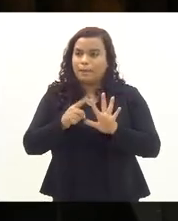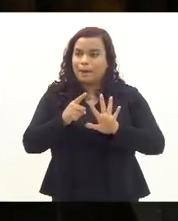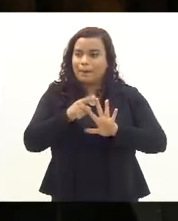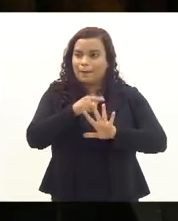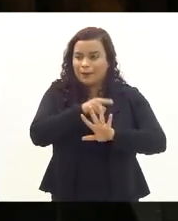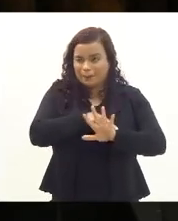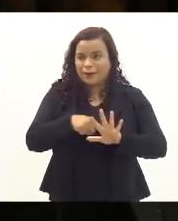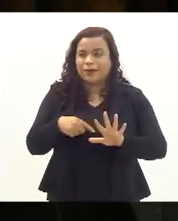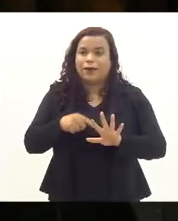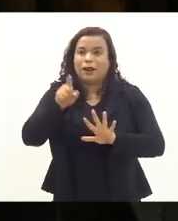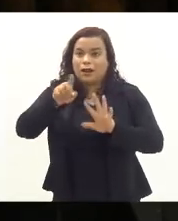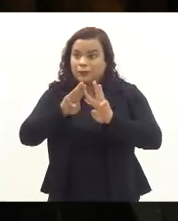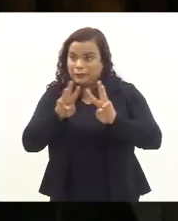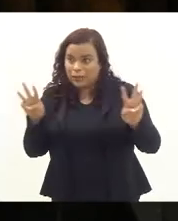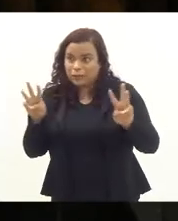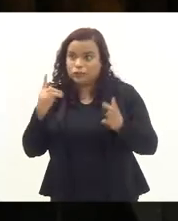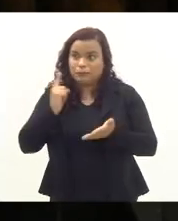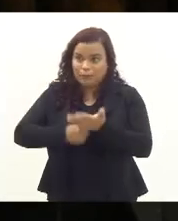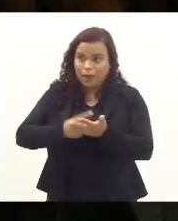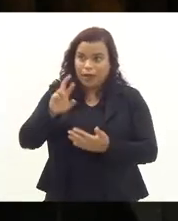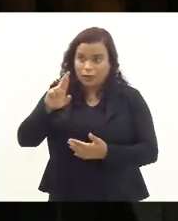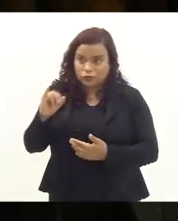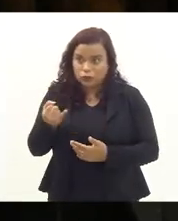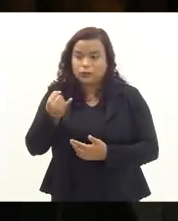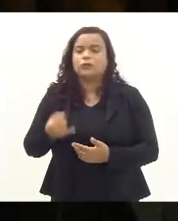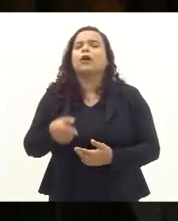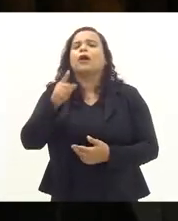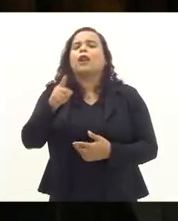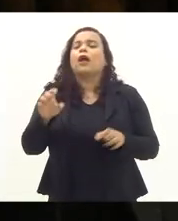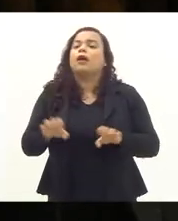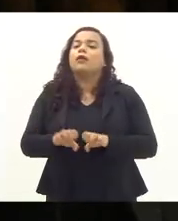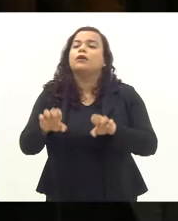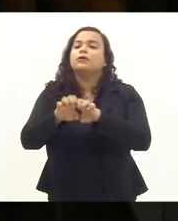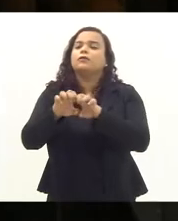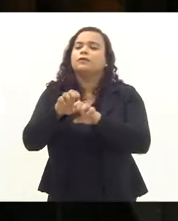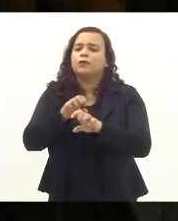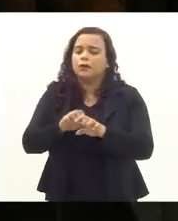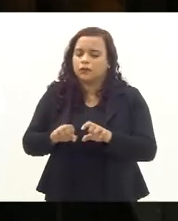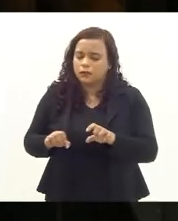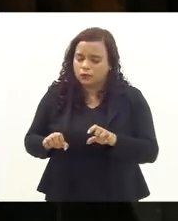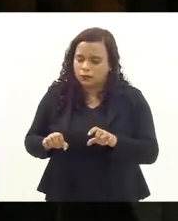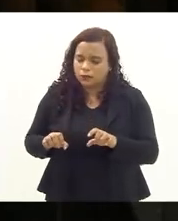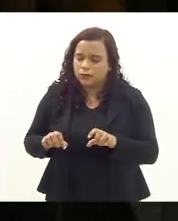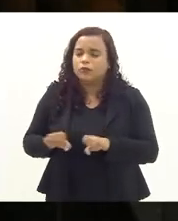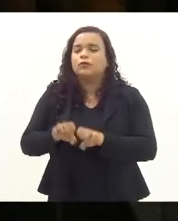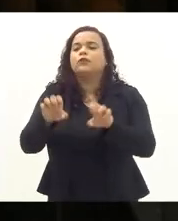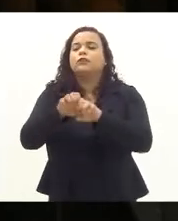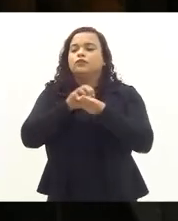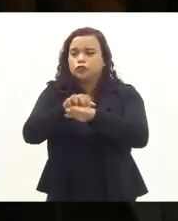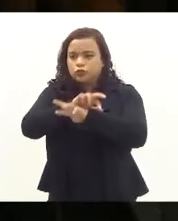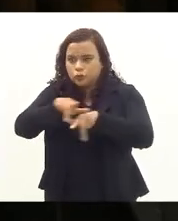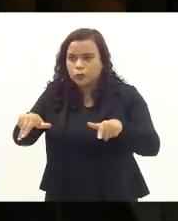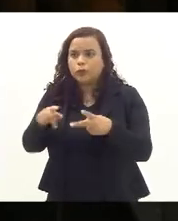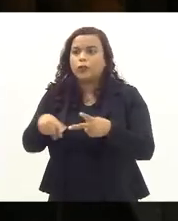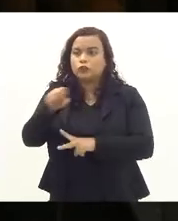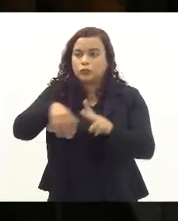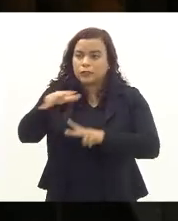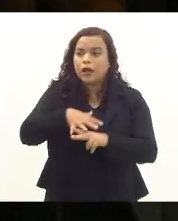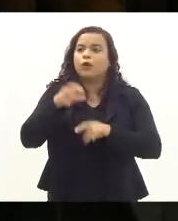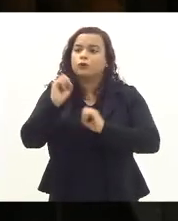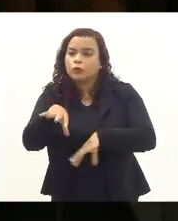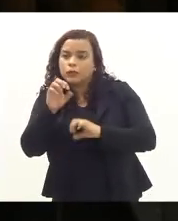pacto RJ a infraestrutura social educação saúde desenvolvimento